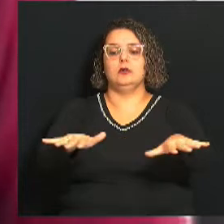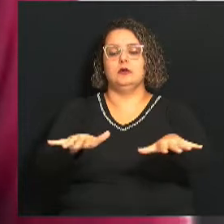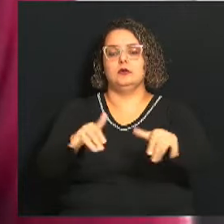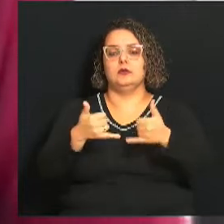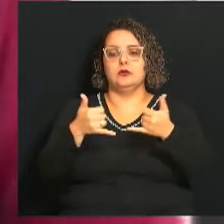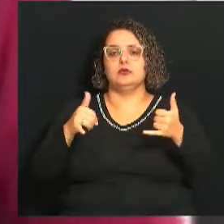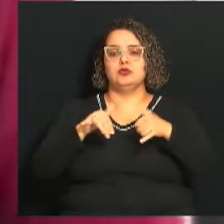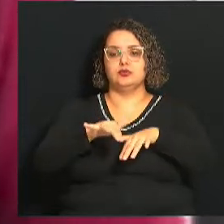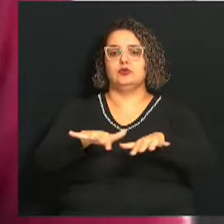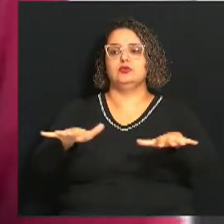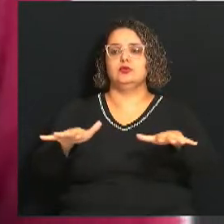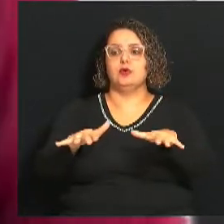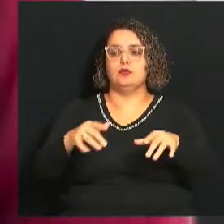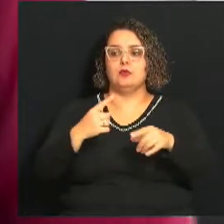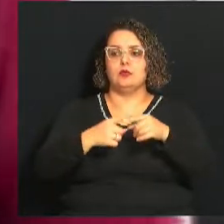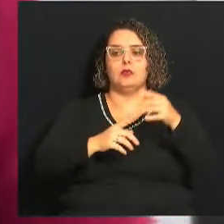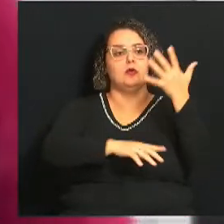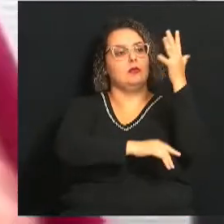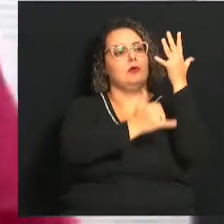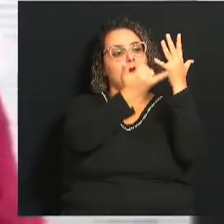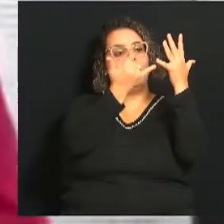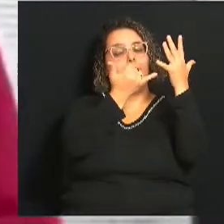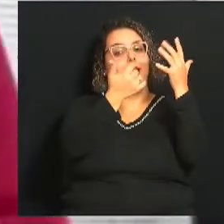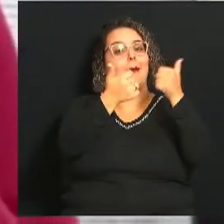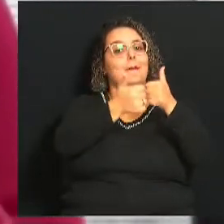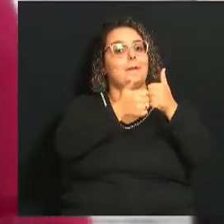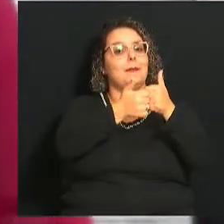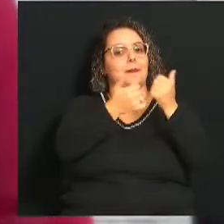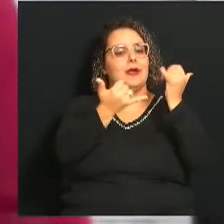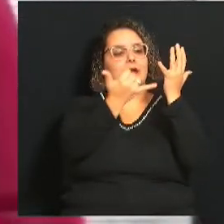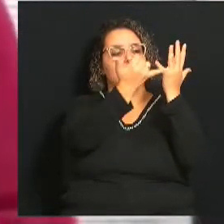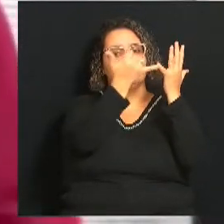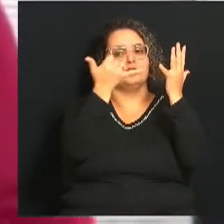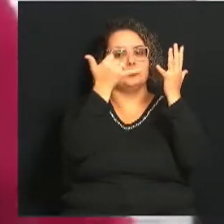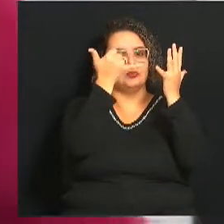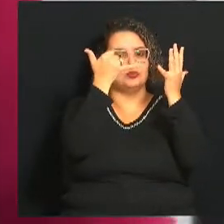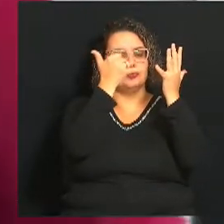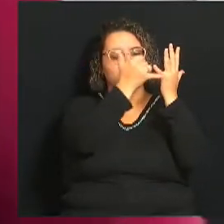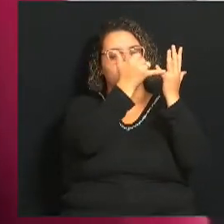por estar tocando ou estar próxima à rede de energia.